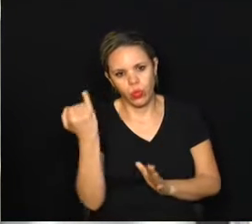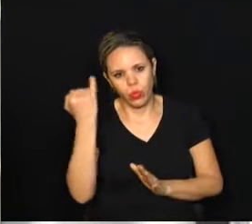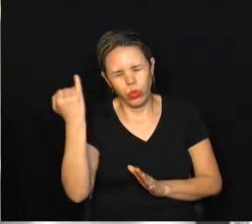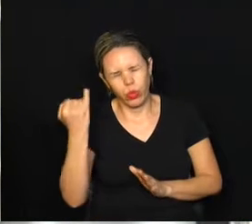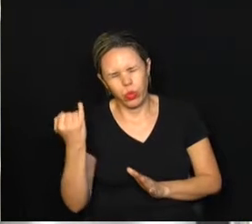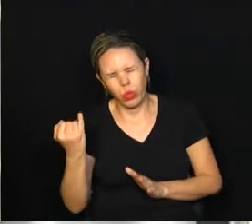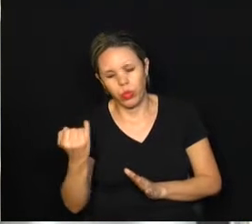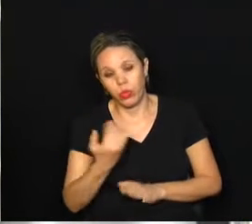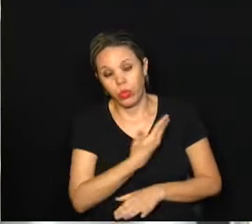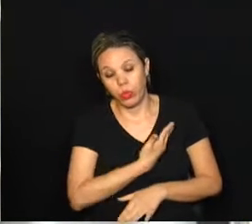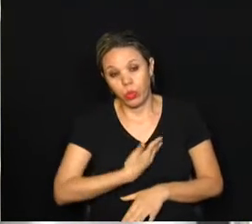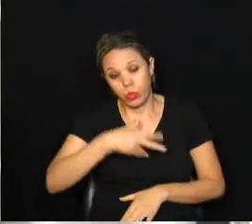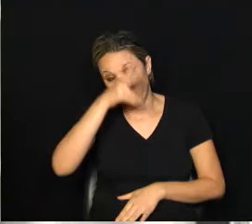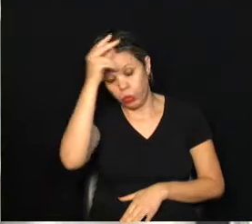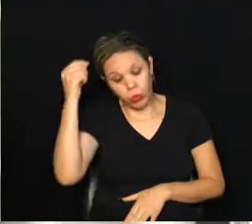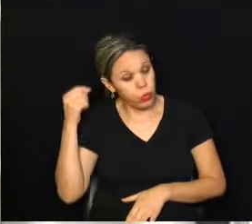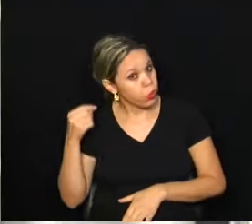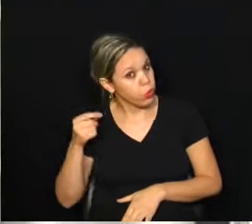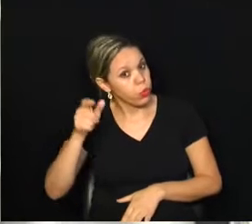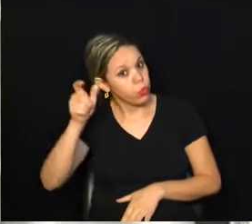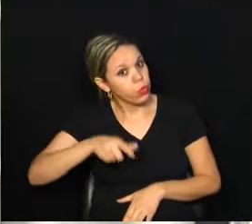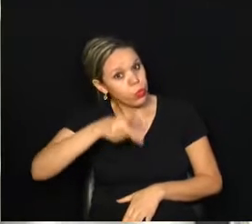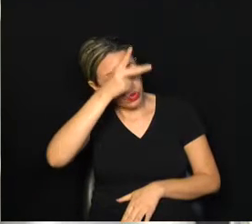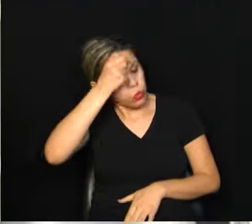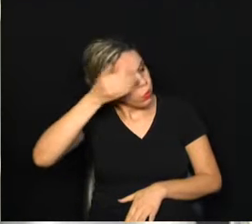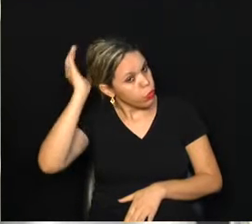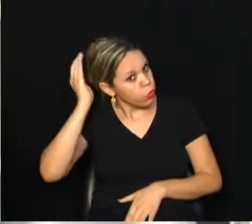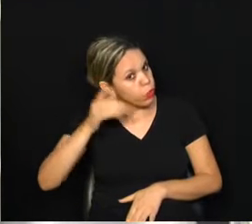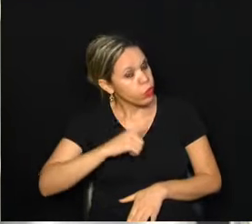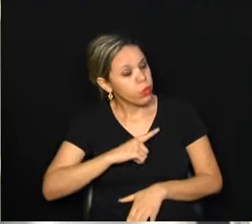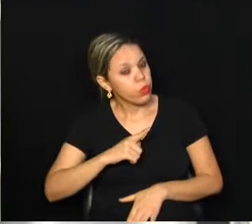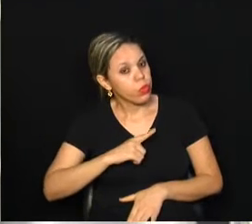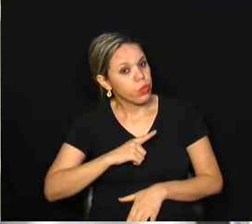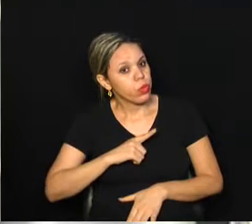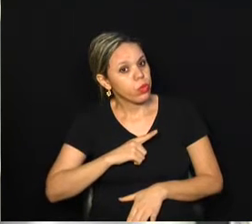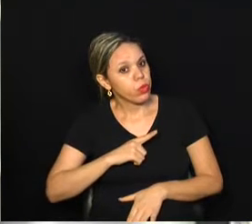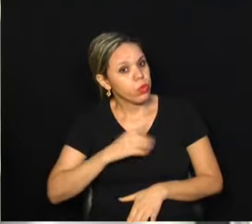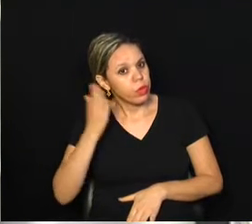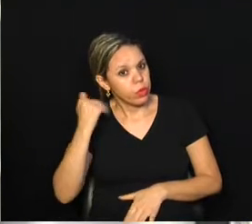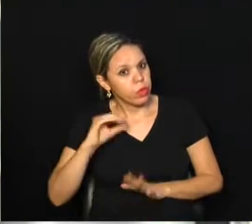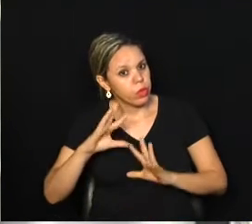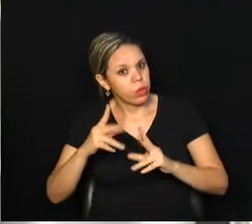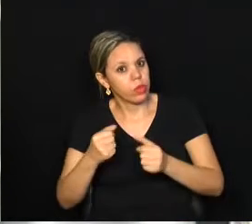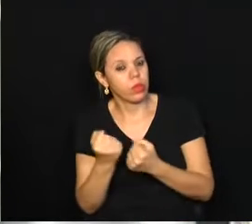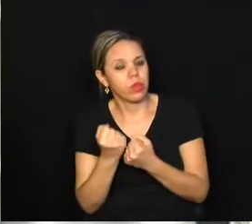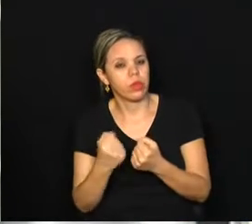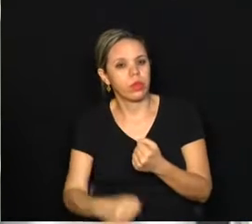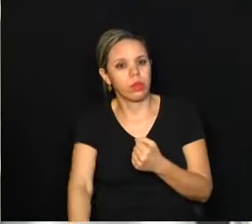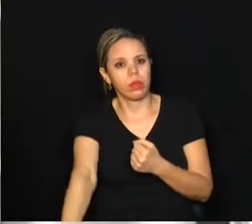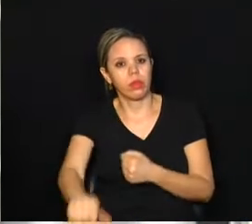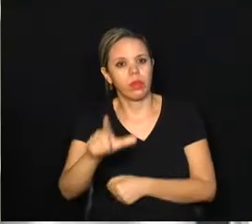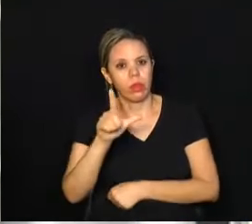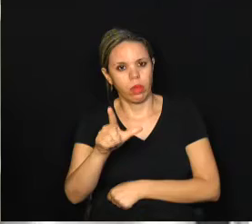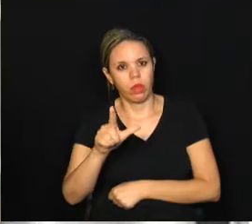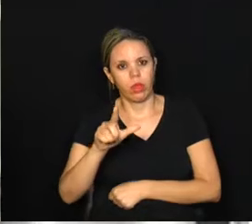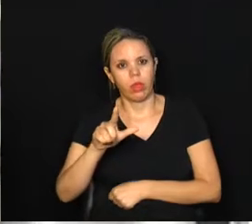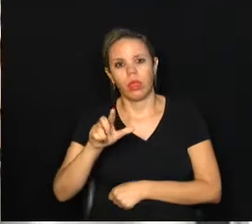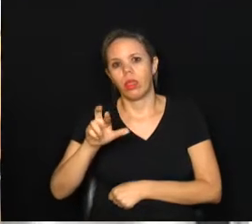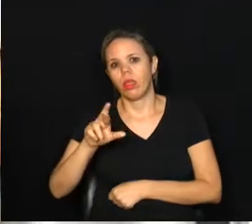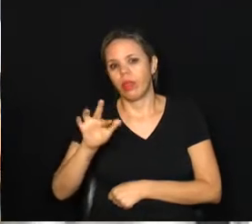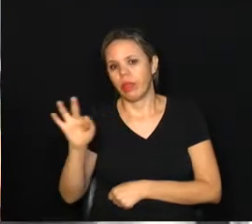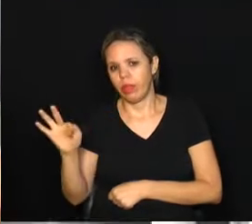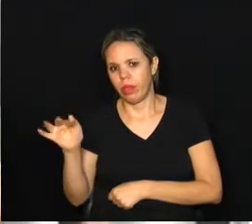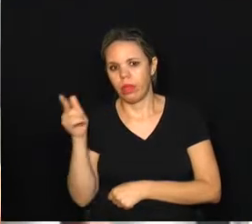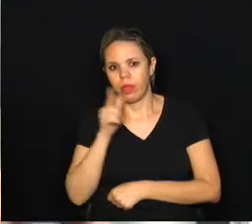o Poder Executivo, na pessoa do prefeito, tenha esse respaldo da LRF para que possa